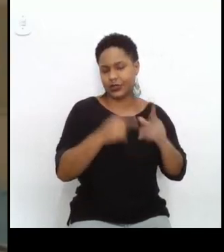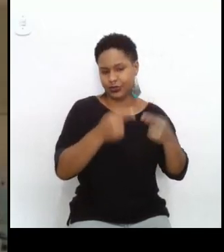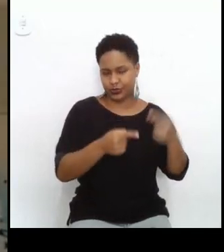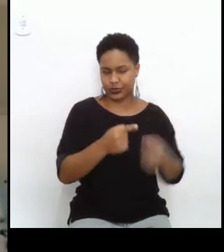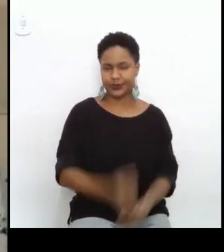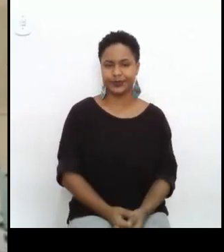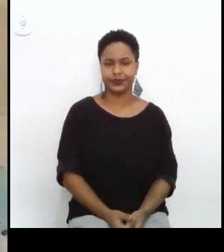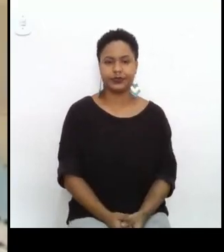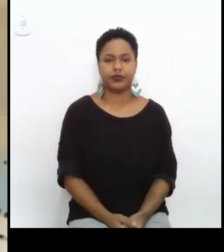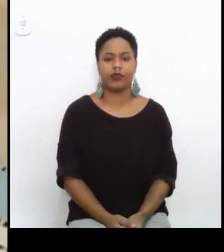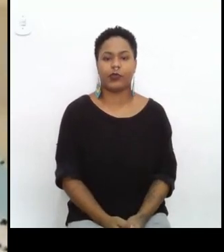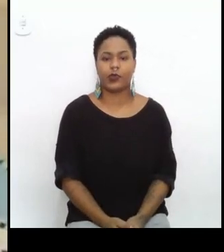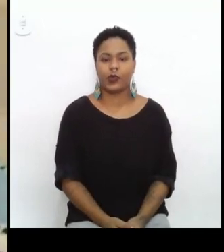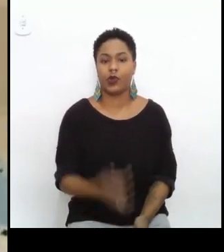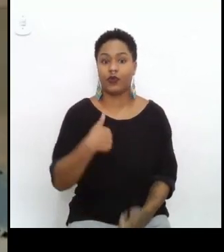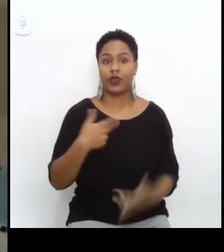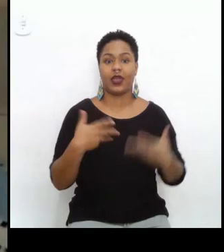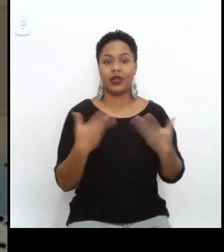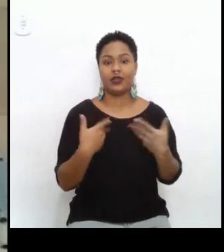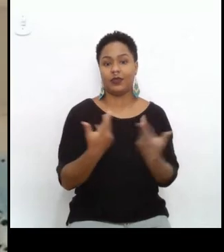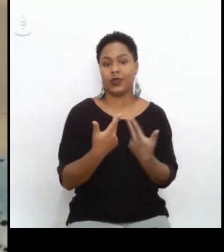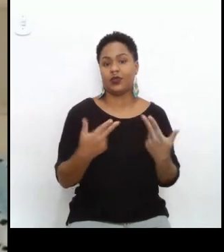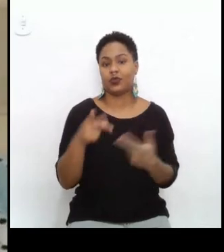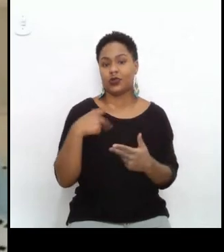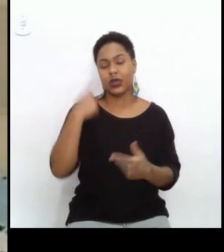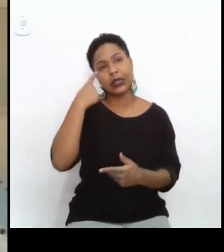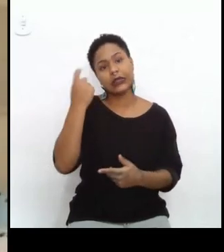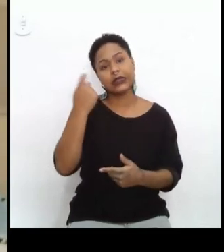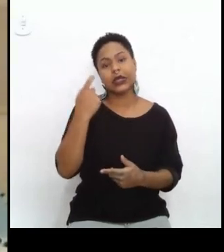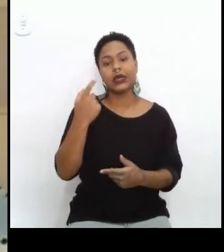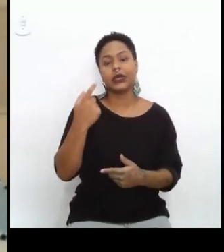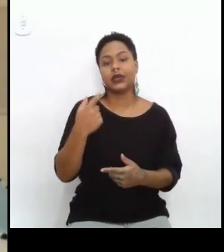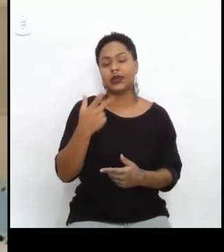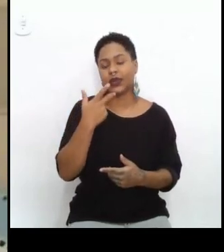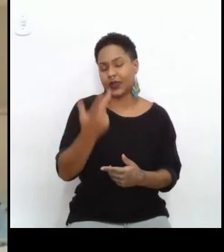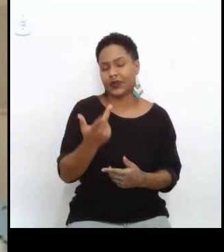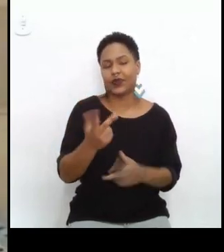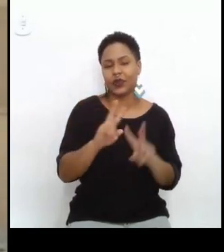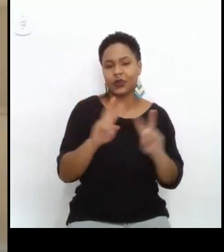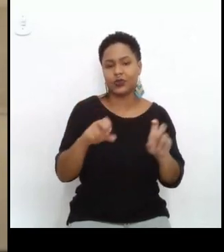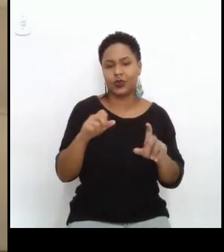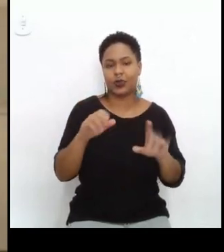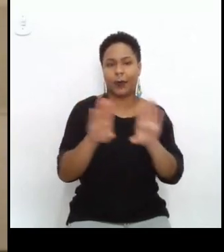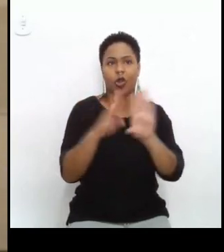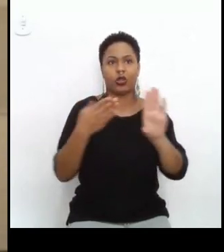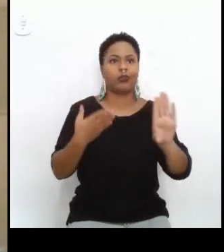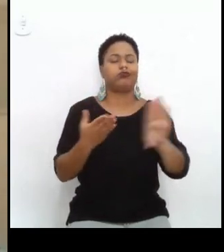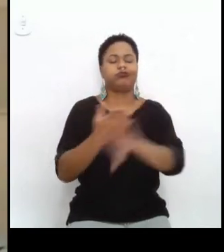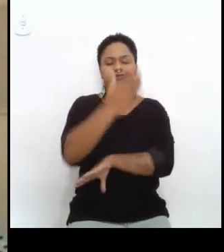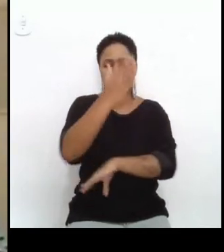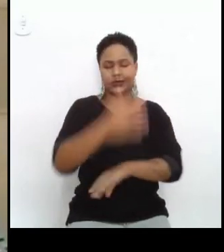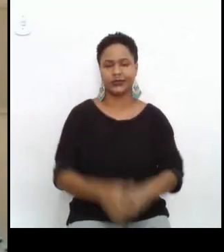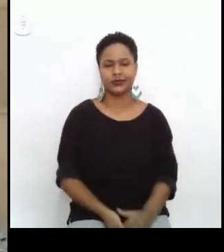e que animado com a ideia de arrombar a porta